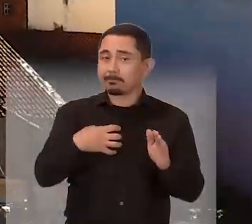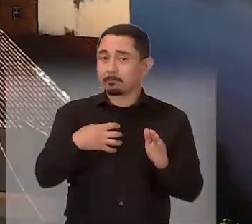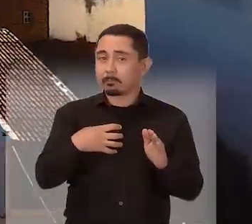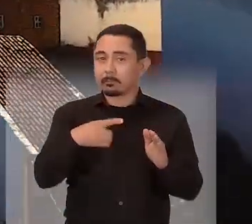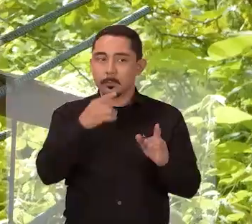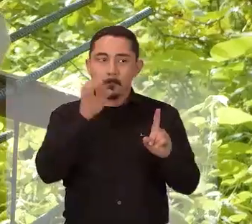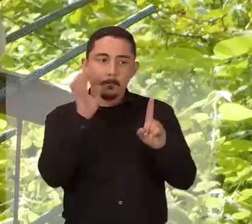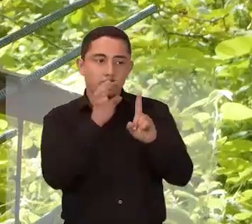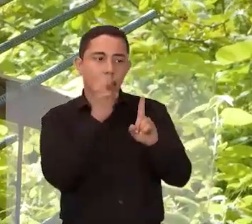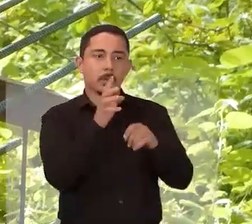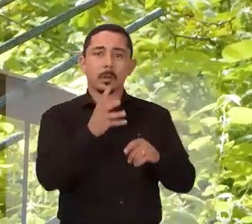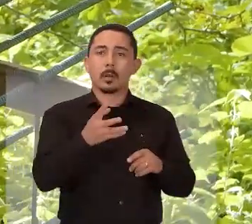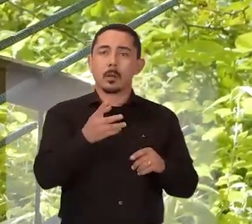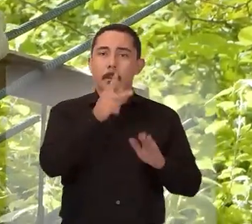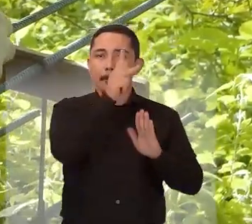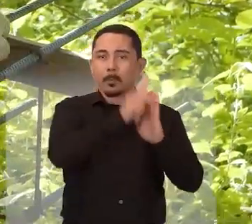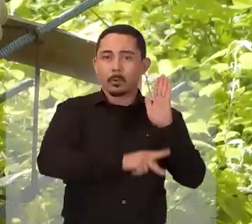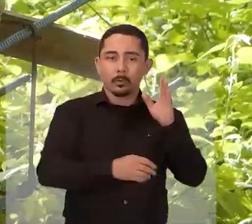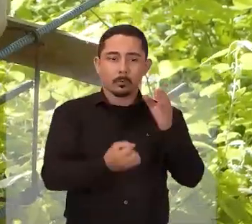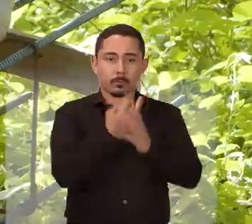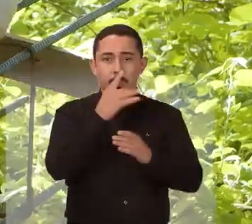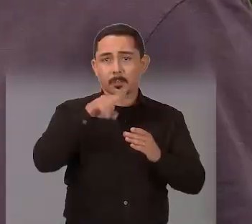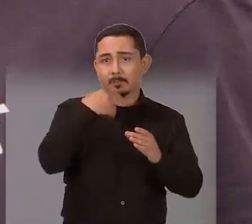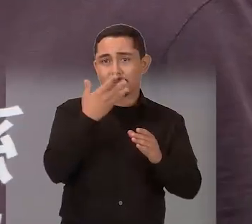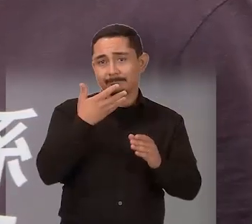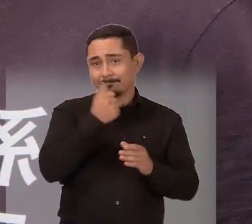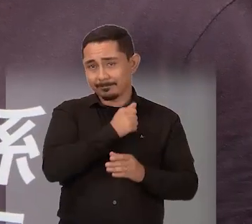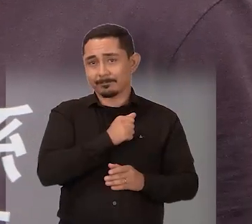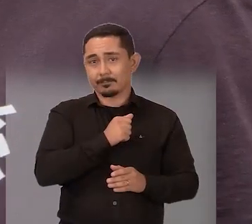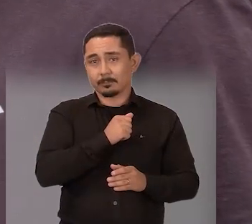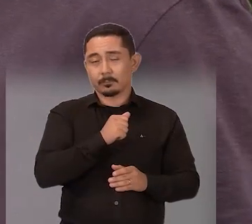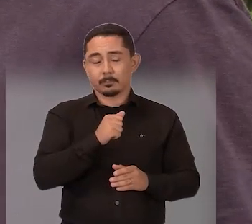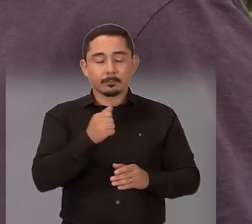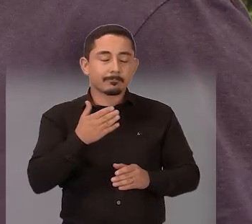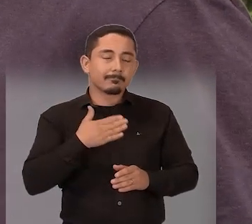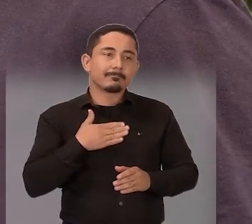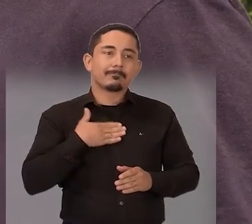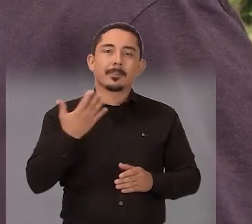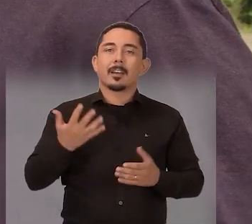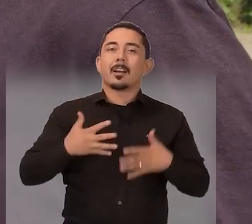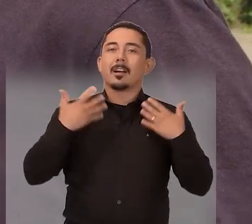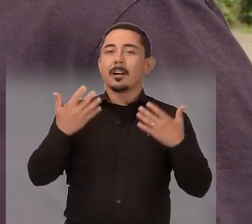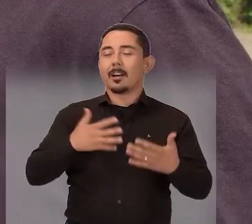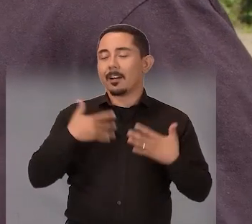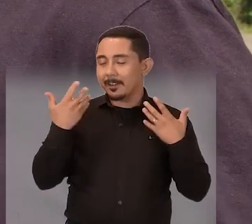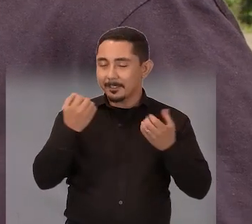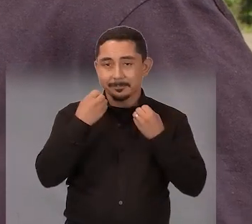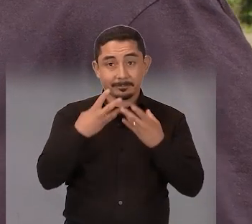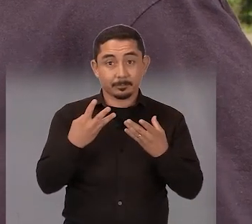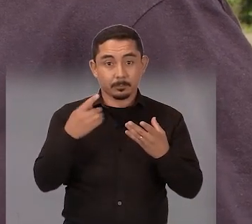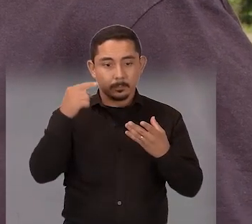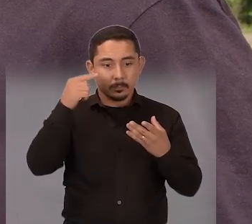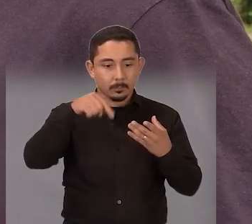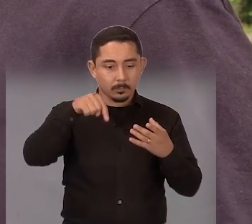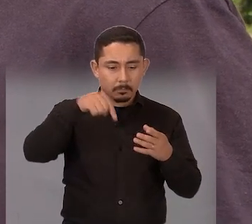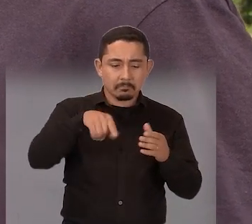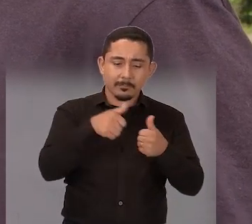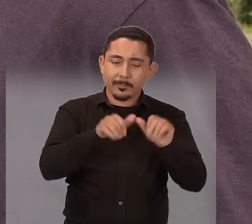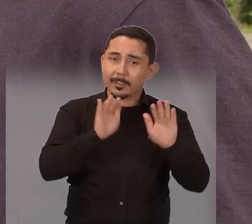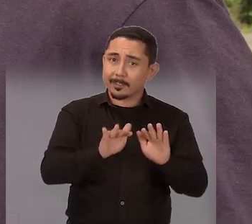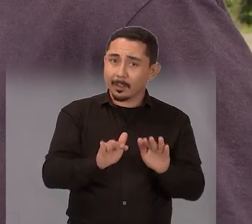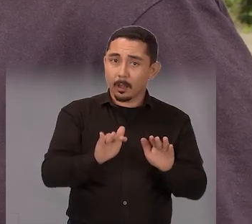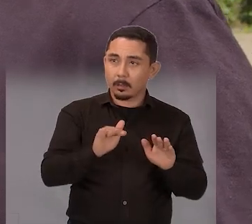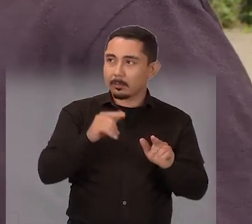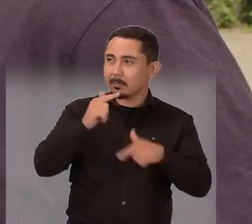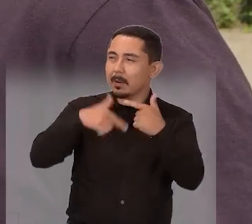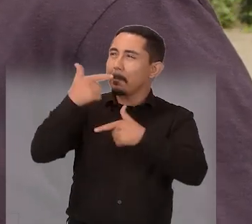o impacto do projeto Vida Pós-Resgate. Para mim, a alegria maior do mundo, né? Estar aqui, saber que não vou ter precisar mais de sair daqui para ir